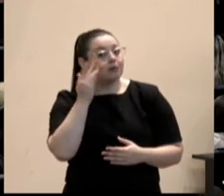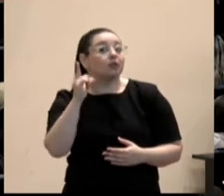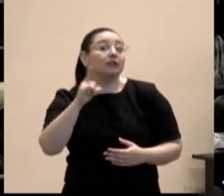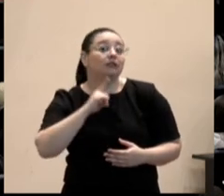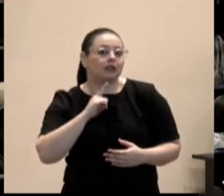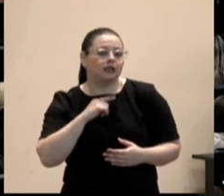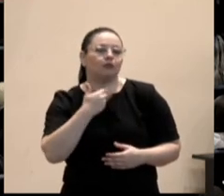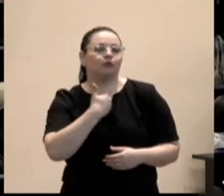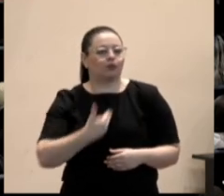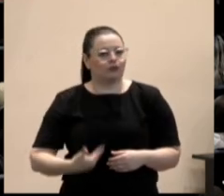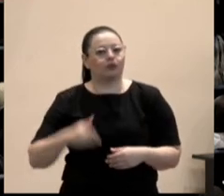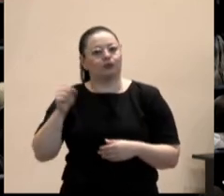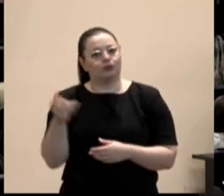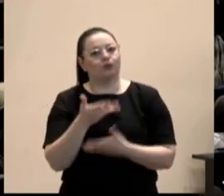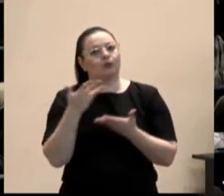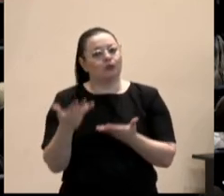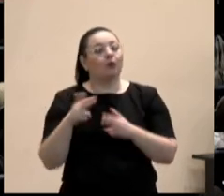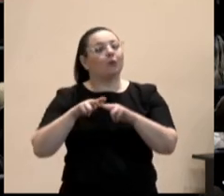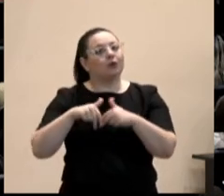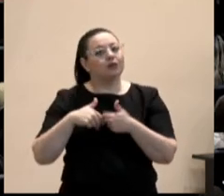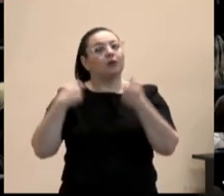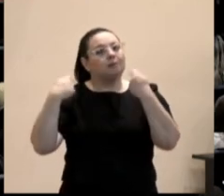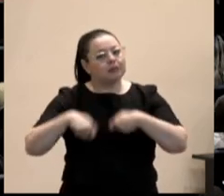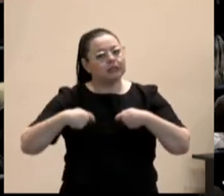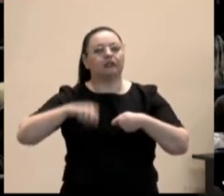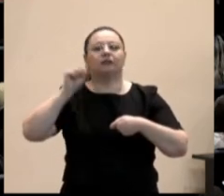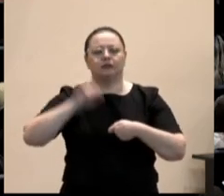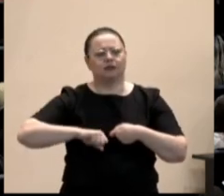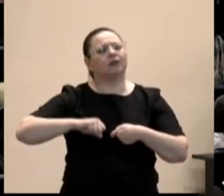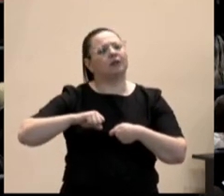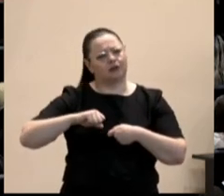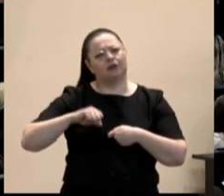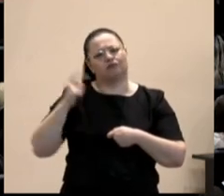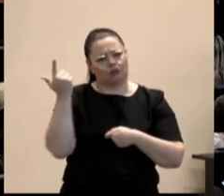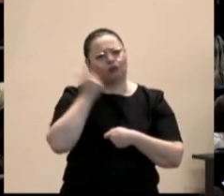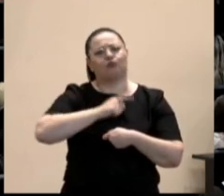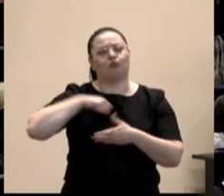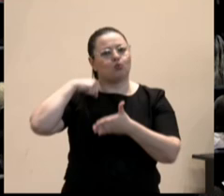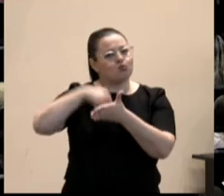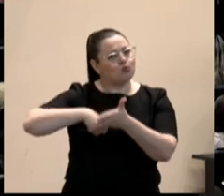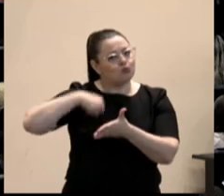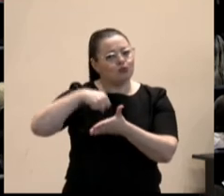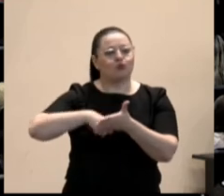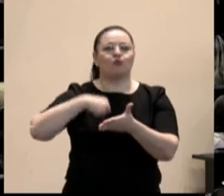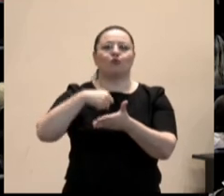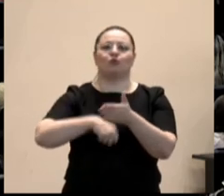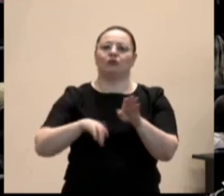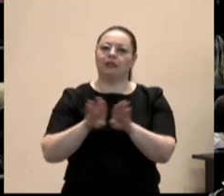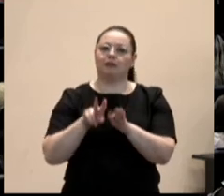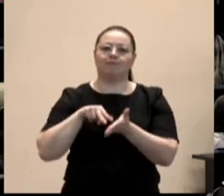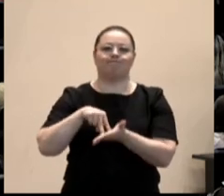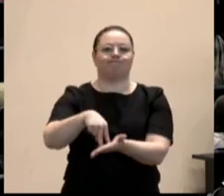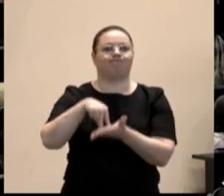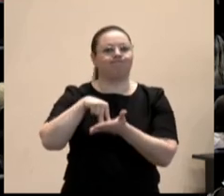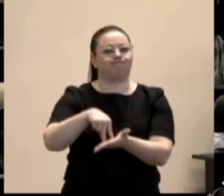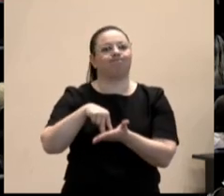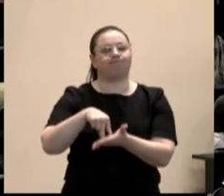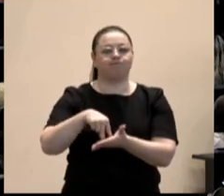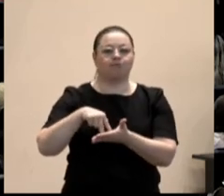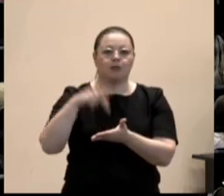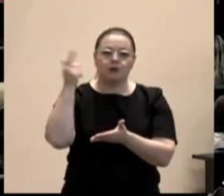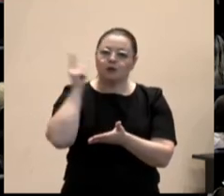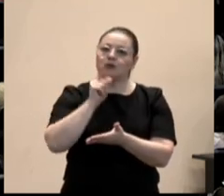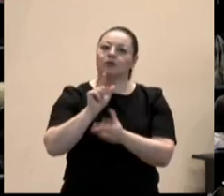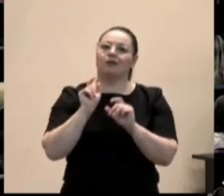coalizão e, portanto, é preciso, sim, continuarmos as nossas lutas e as nossas resistências para que a gente